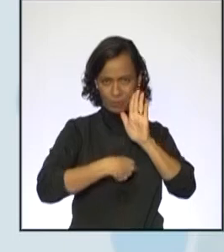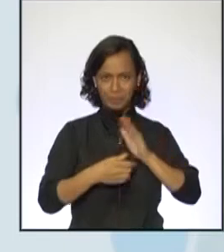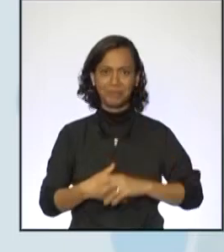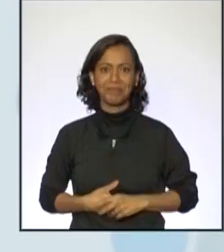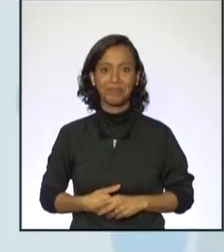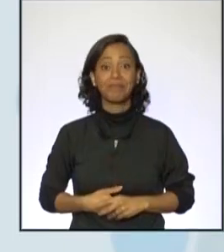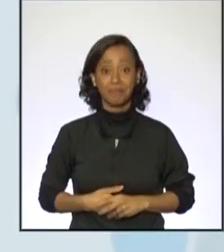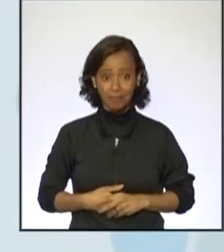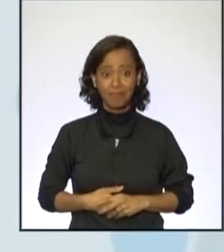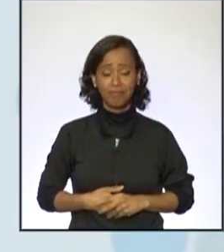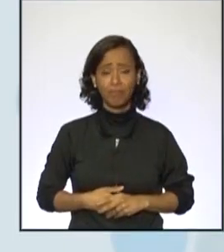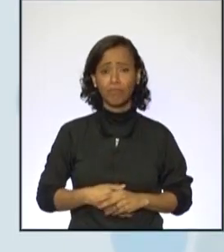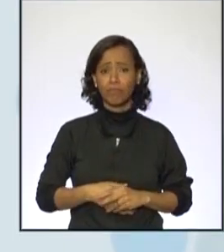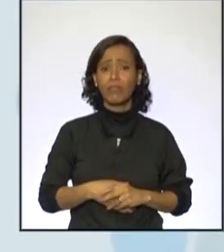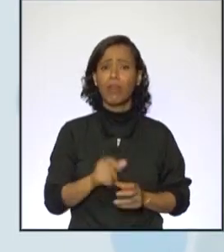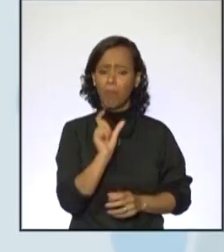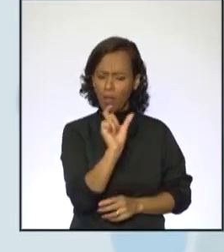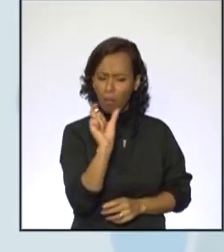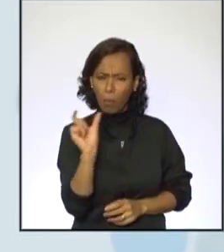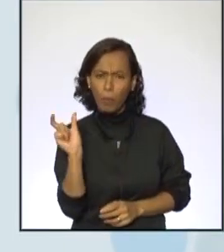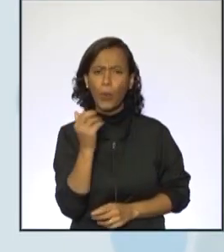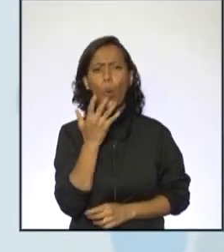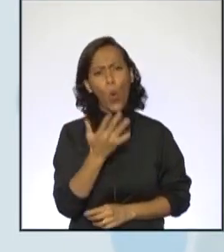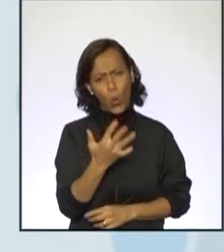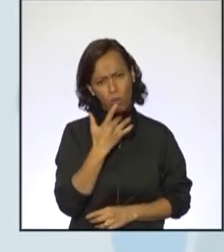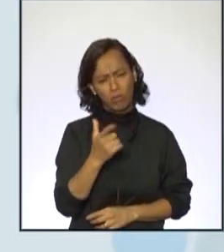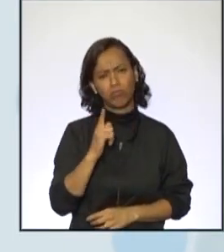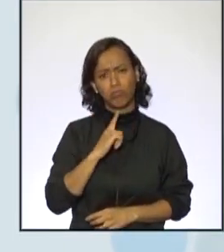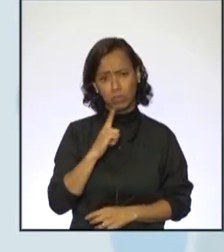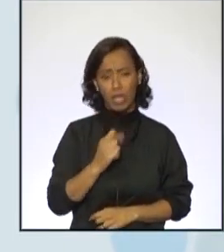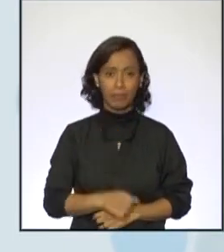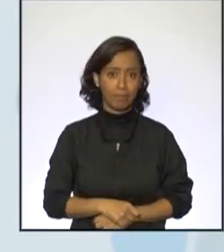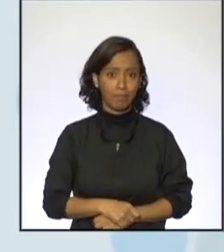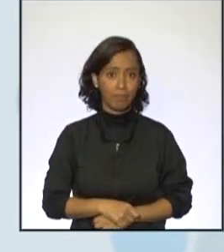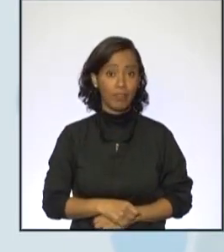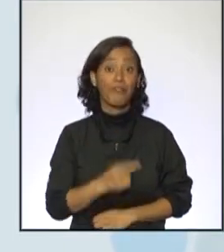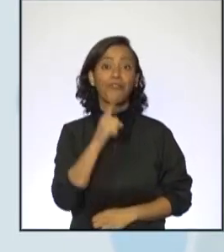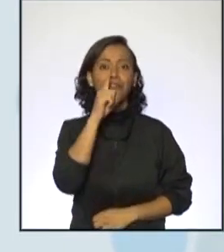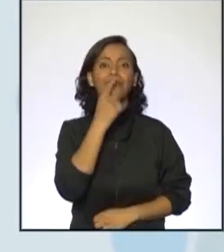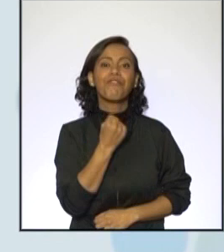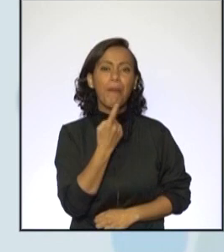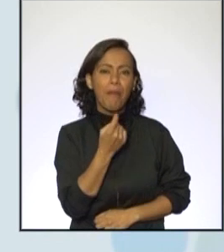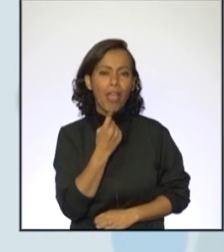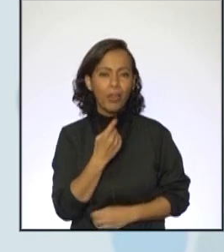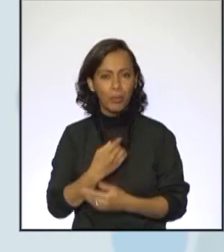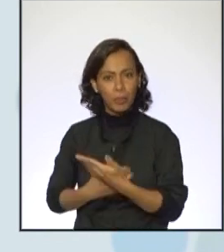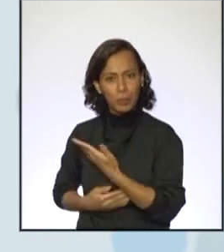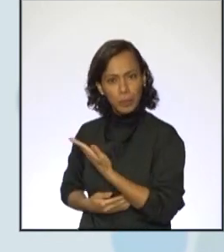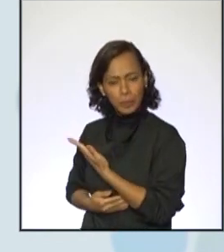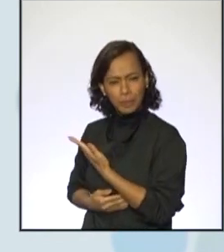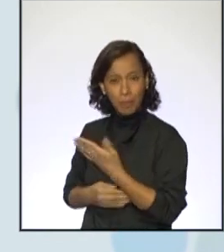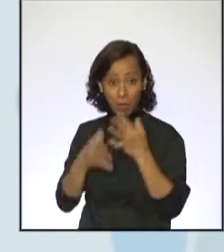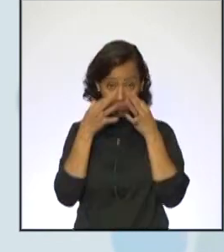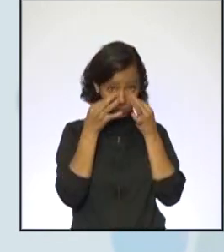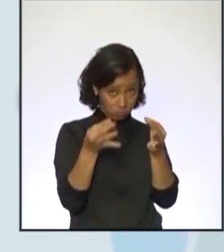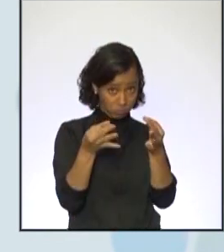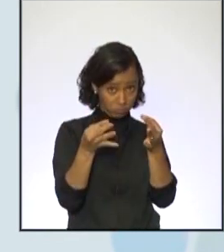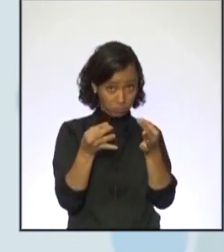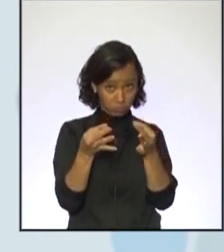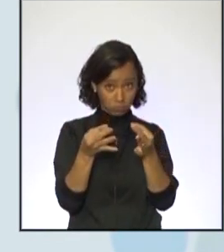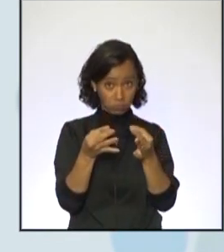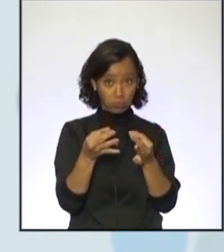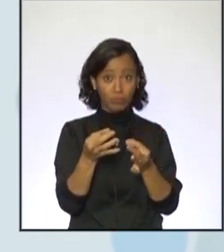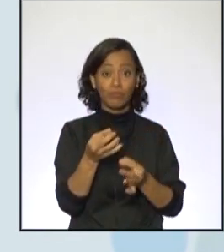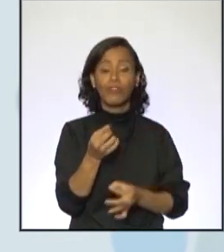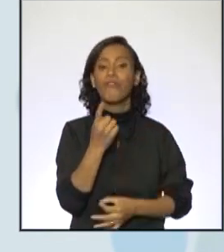lá. Temos algumas palavras coloridas. Sim. Umas estão em vermelho. Prestem atenção nas que estão em vermelho e prestem atenção na que